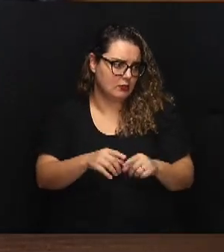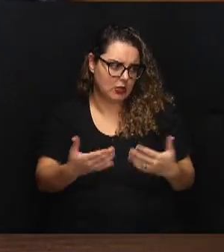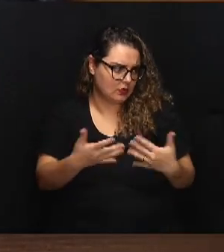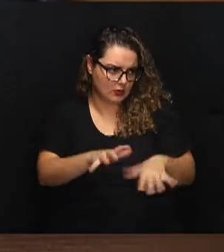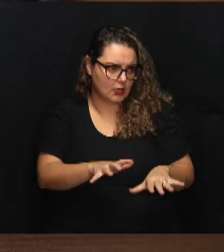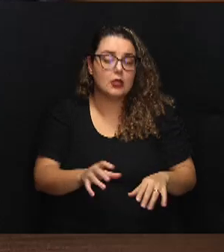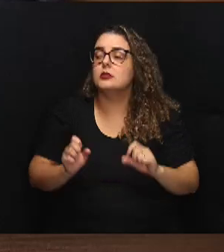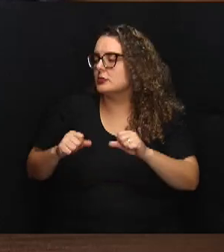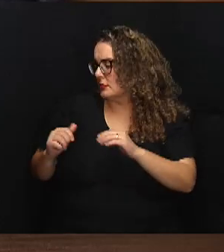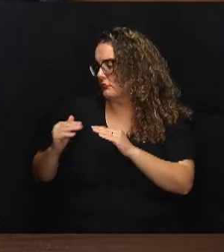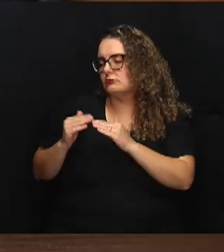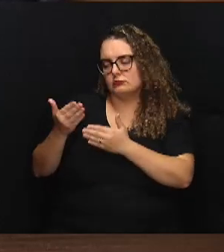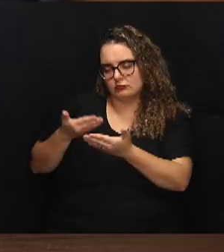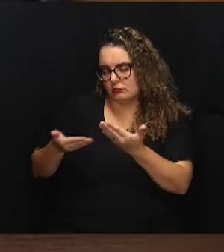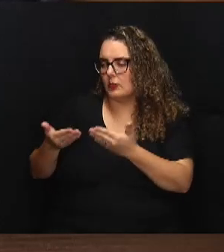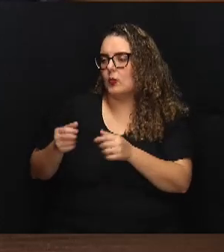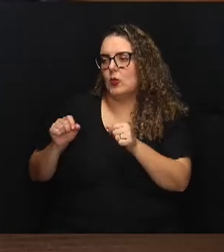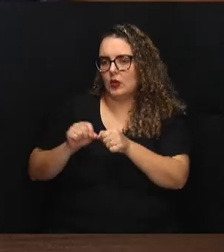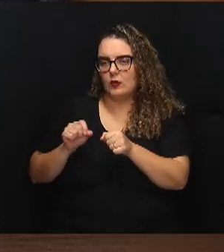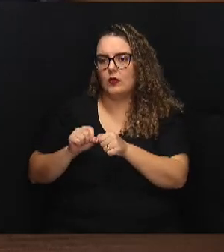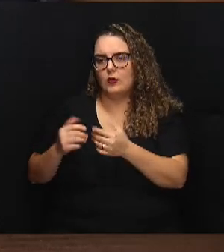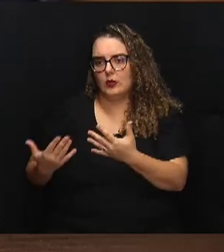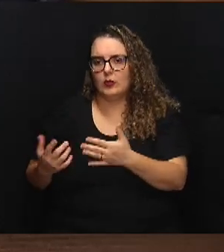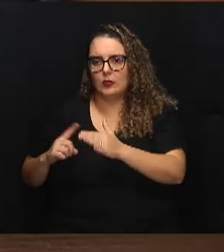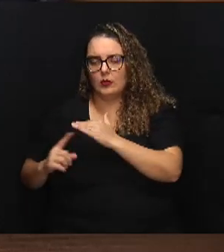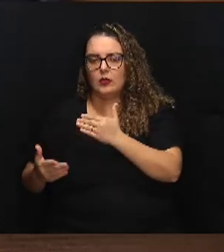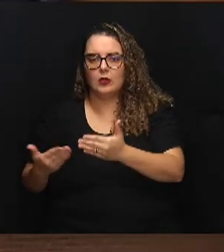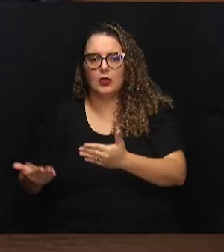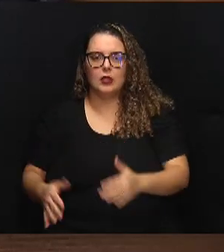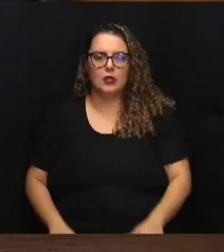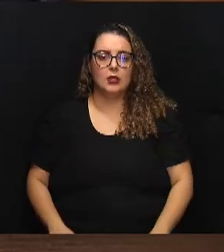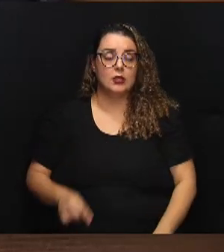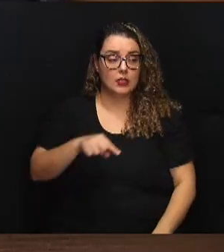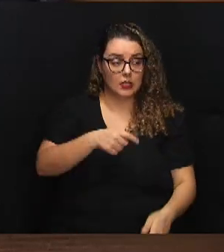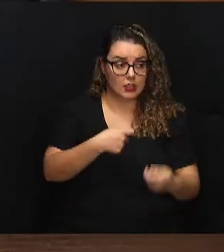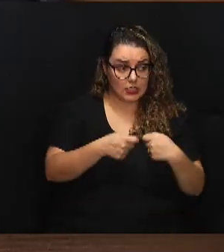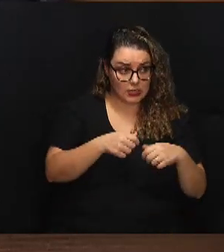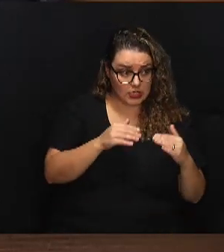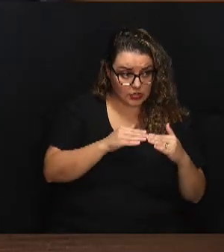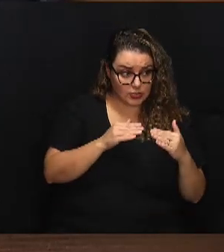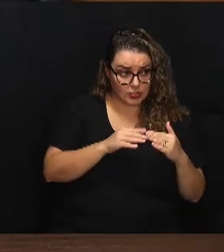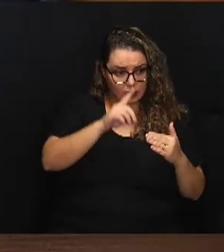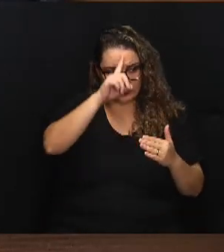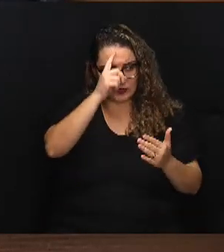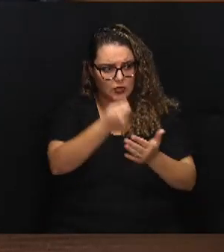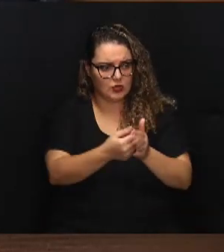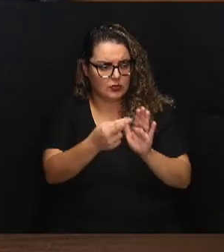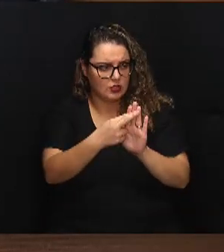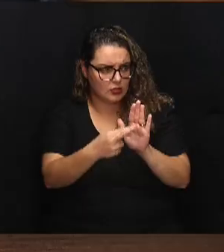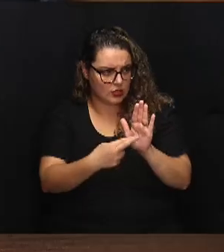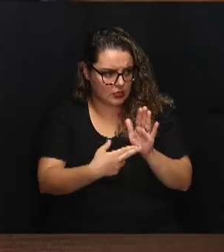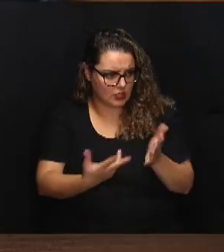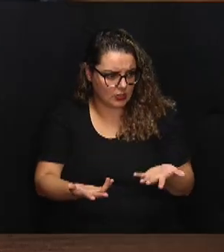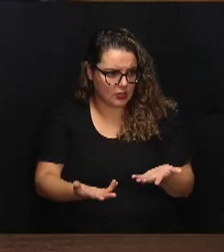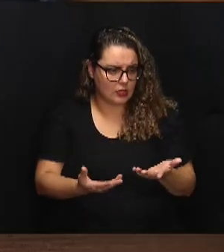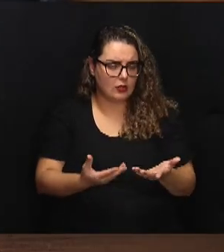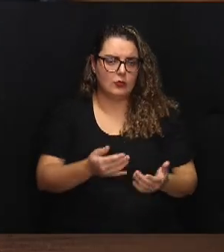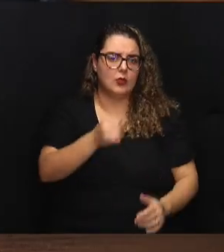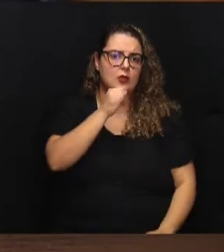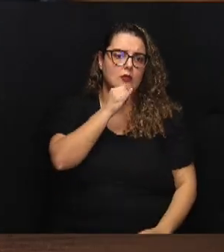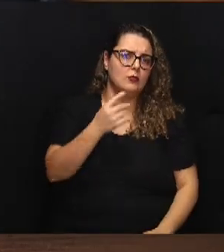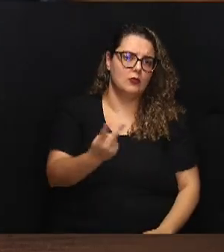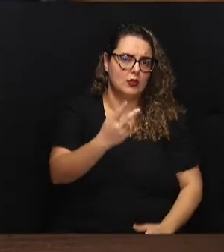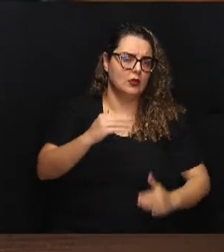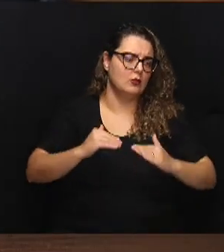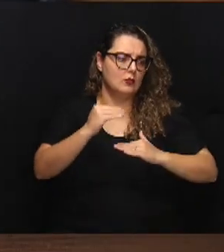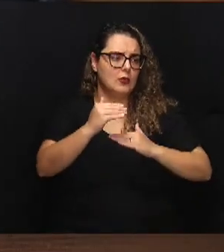com a negociação que ele fez com o fornecedor. E essa negociação ele pode definir regras, como por exemplo o valor